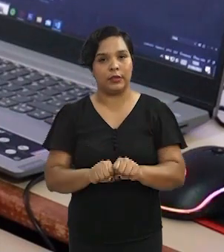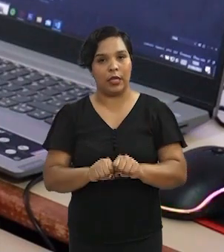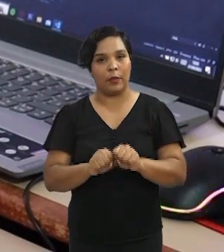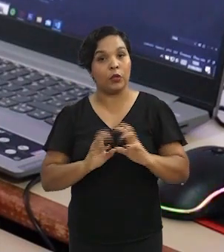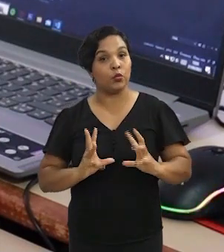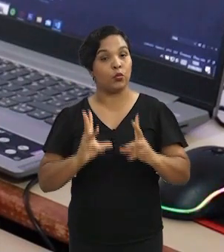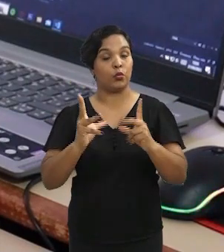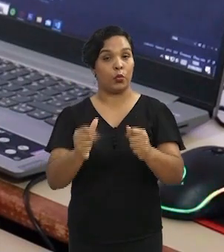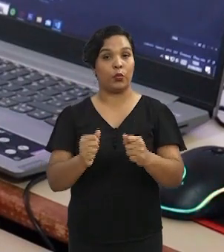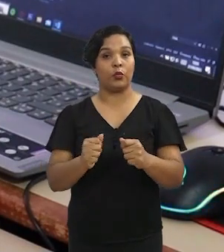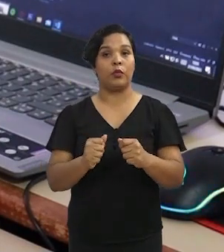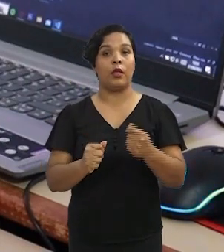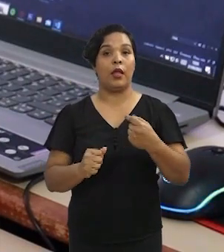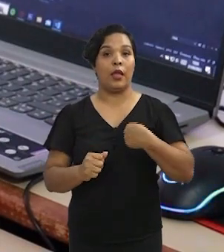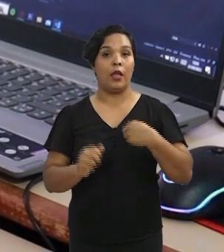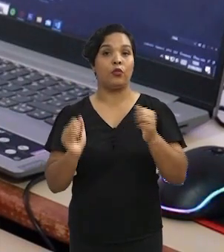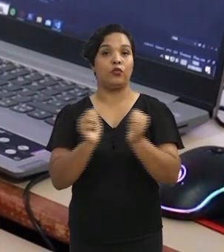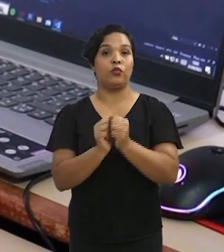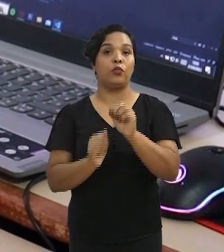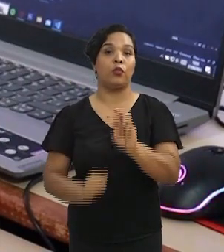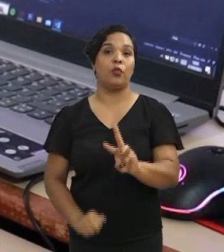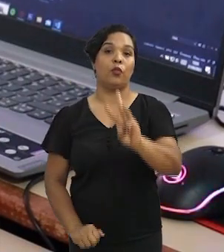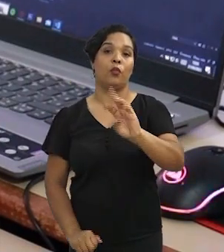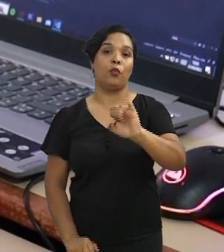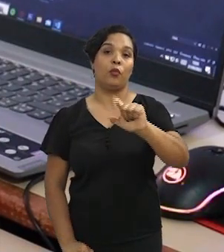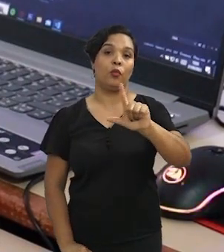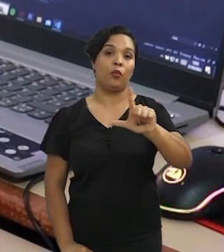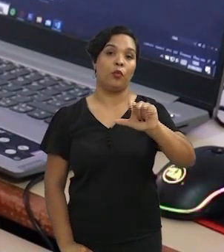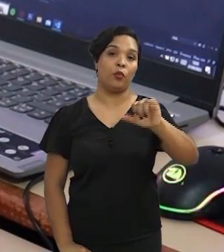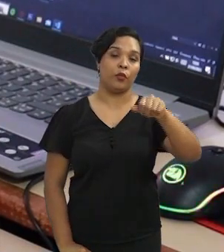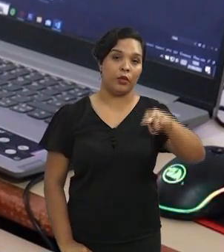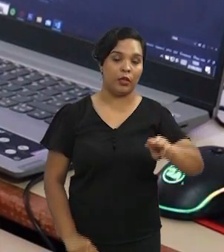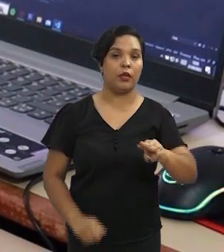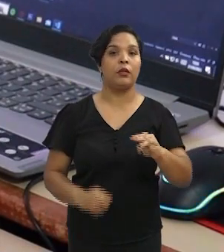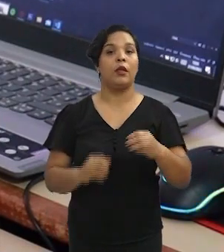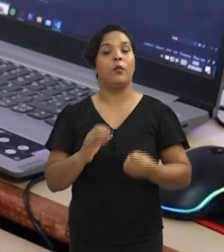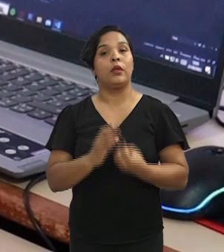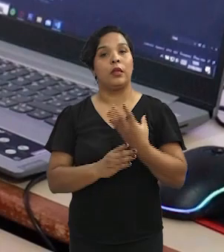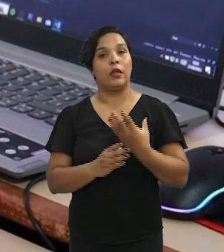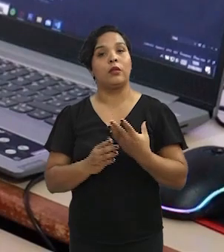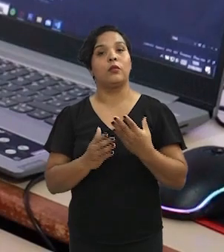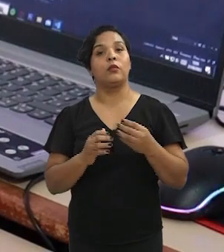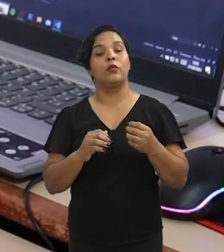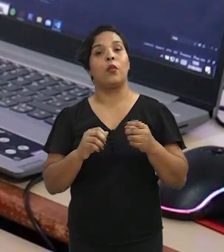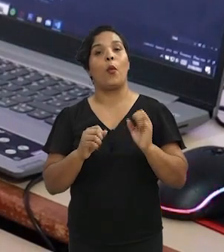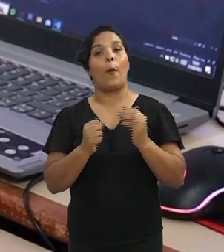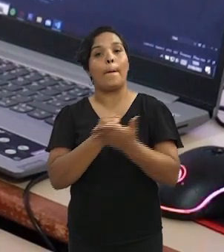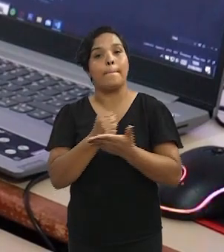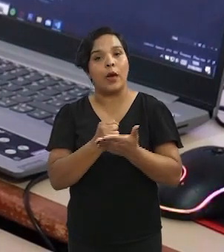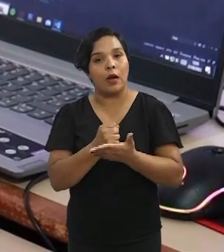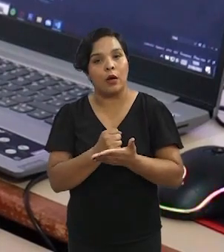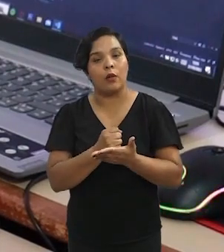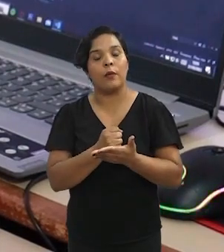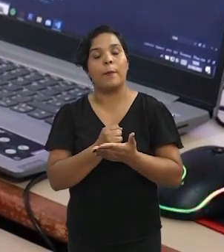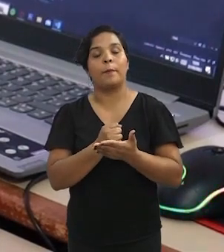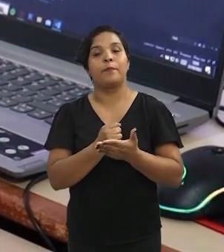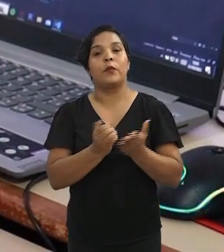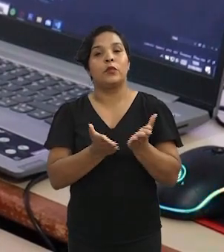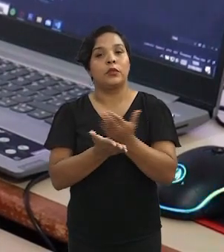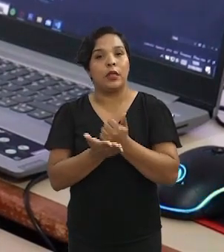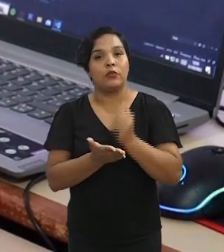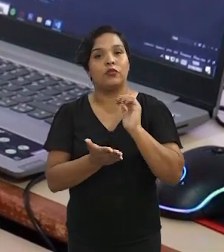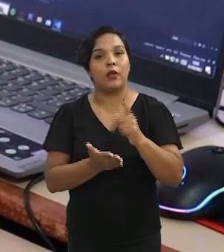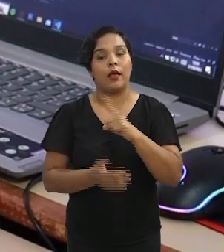o sistema inteiro e tanto eu quanto o William a gente está trabalhando no mesmo sistema de integração. O banco de dados, quando eu cheguei aqui, ele já